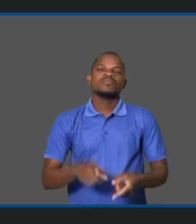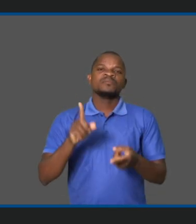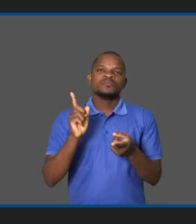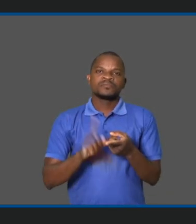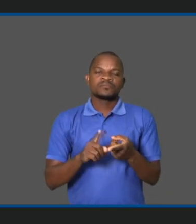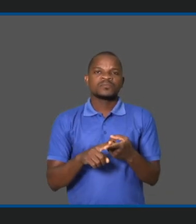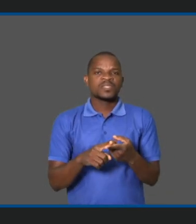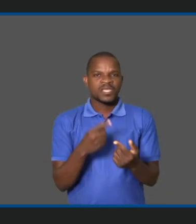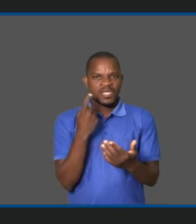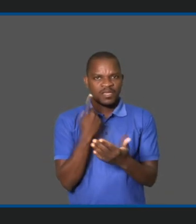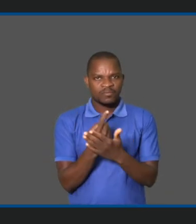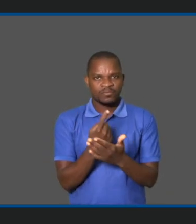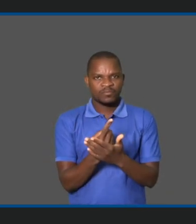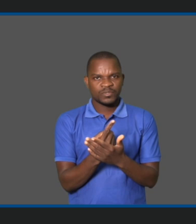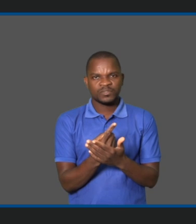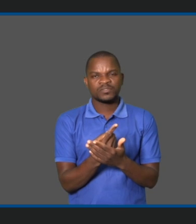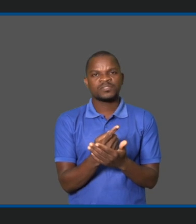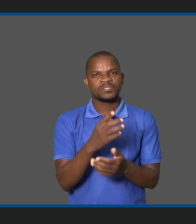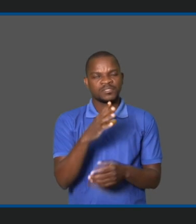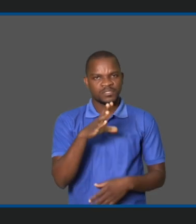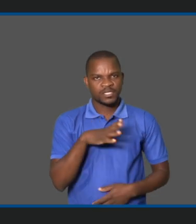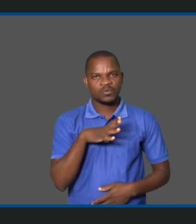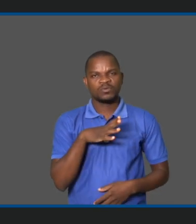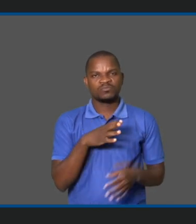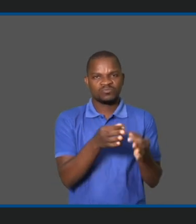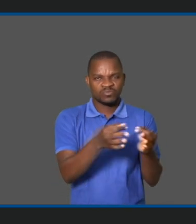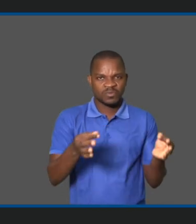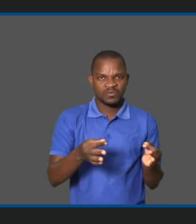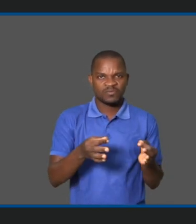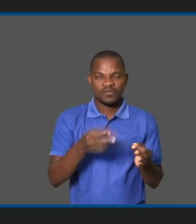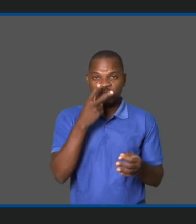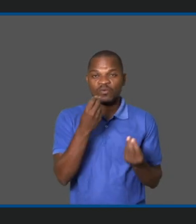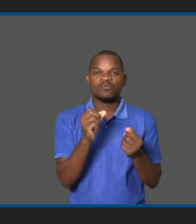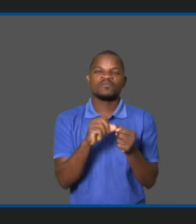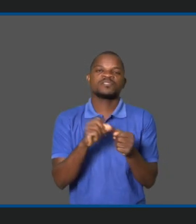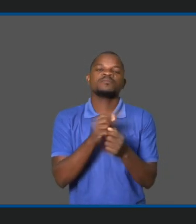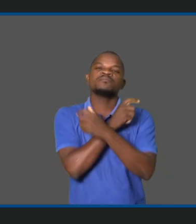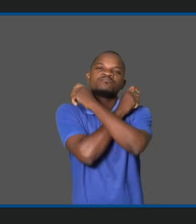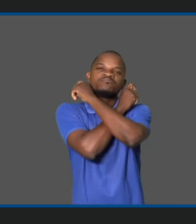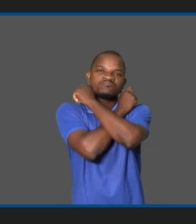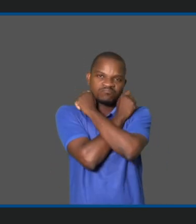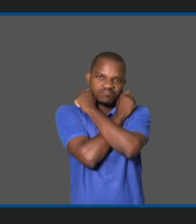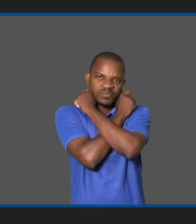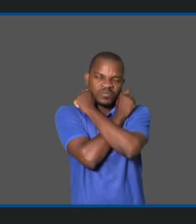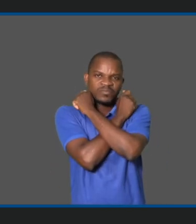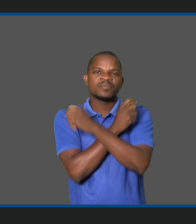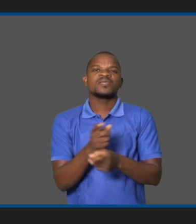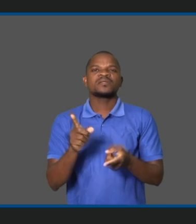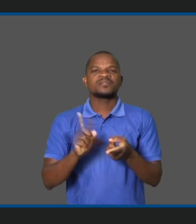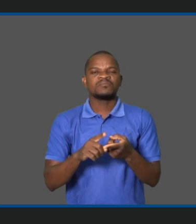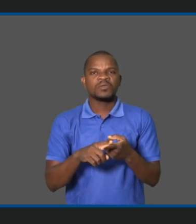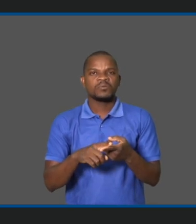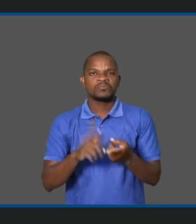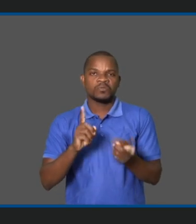tomada de medida disciplinar, um processo para tomada de medida criminal, um processo para tomada de medidas